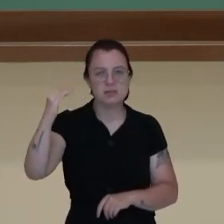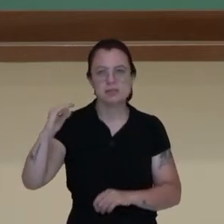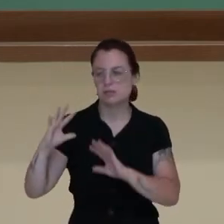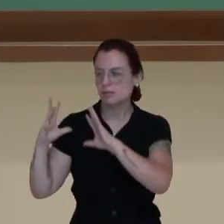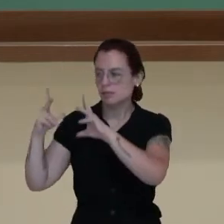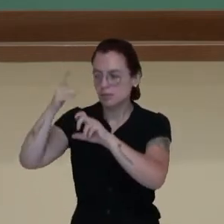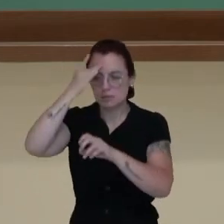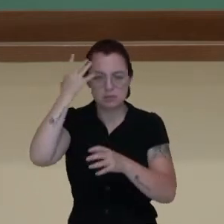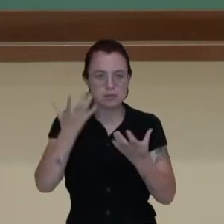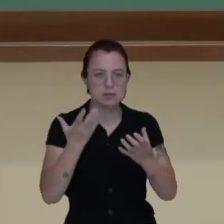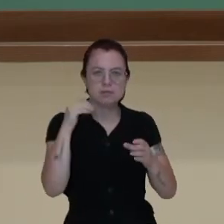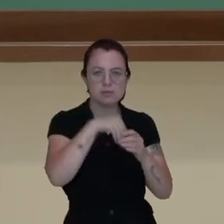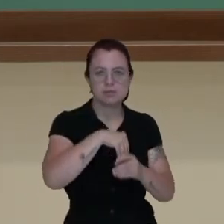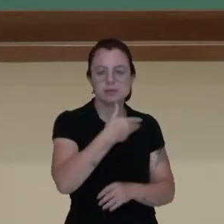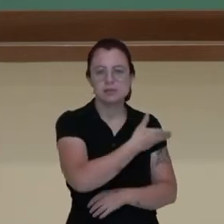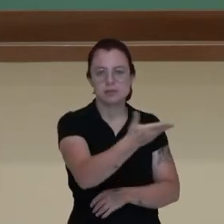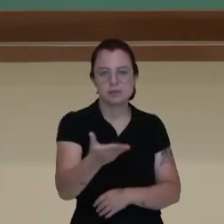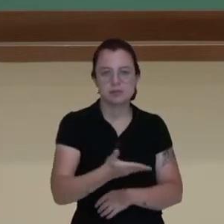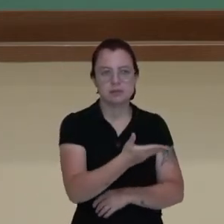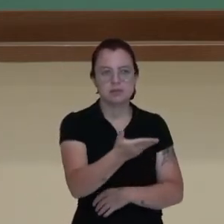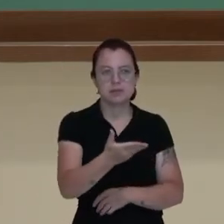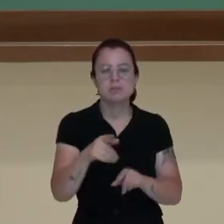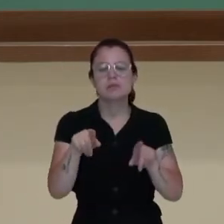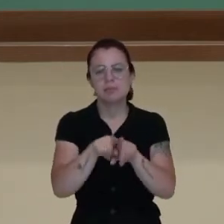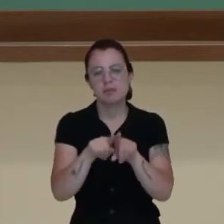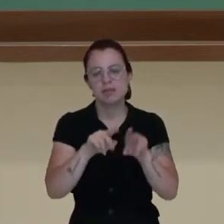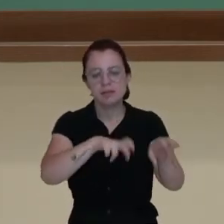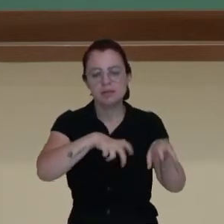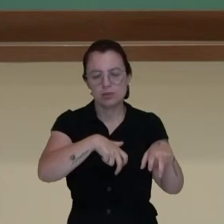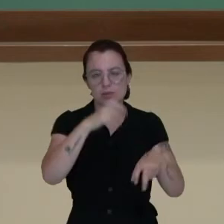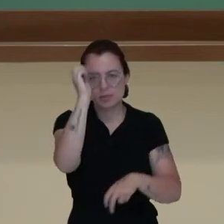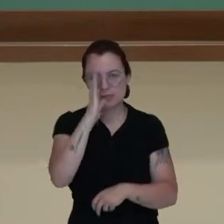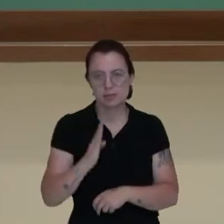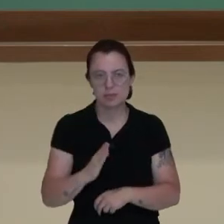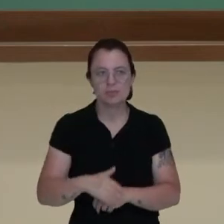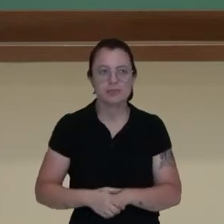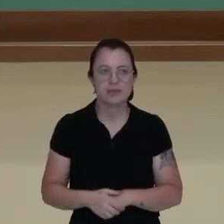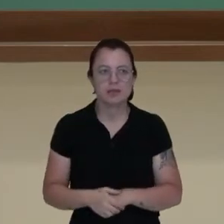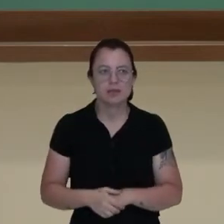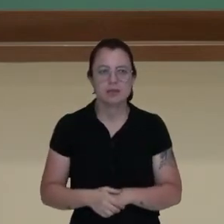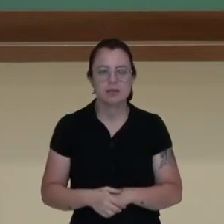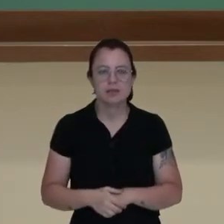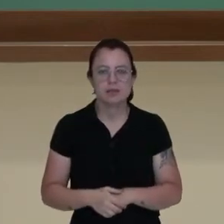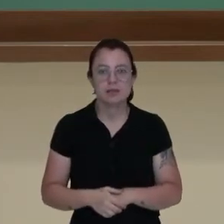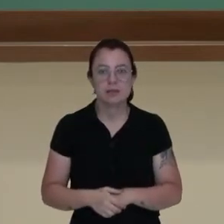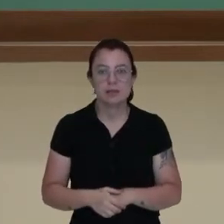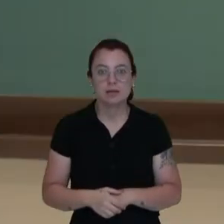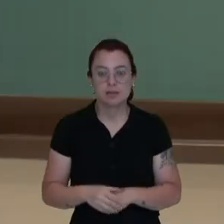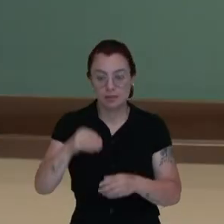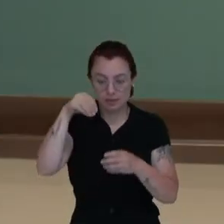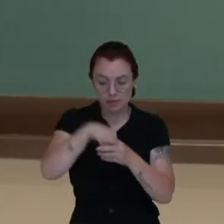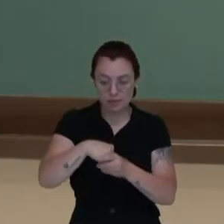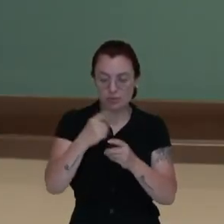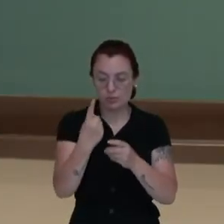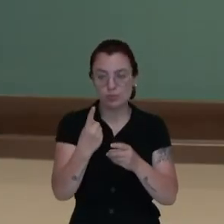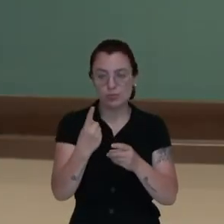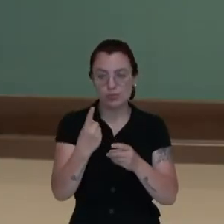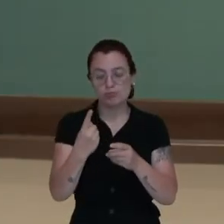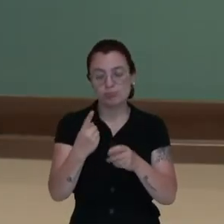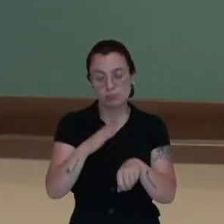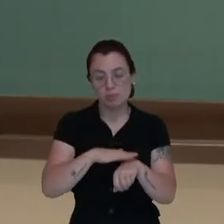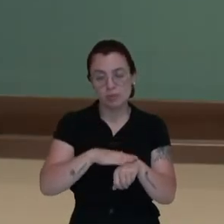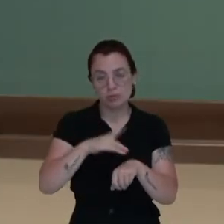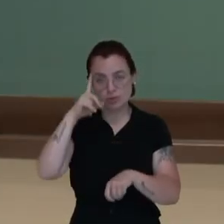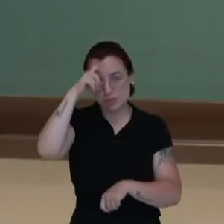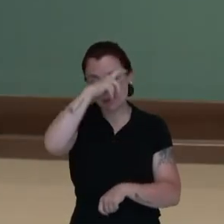inclusive em regiões do interior do Brasil. E isso tudo em meio a um cenário de crise, porque a política do